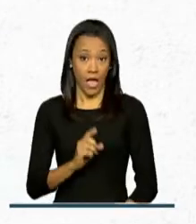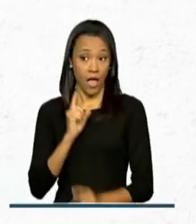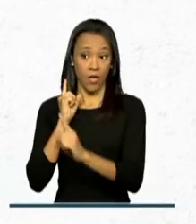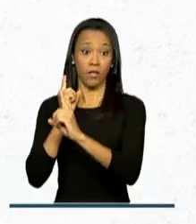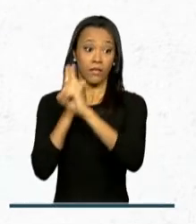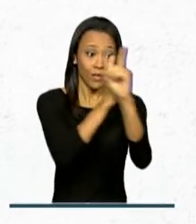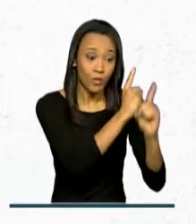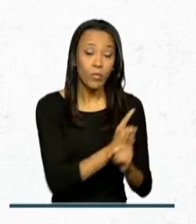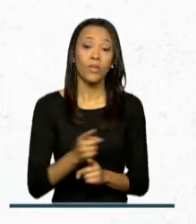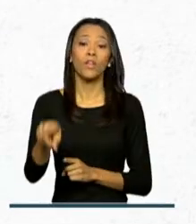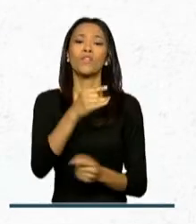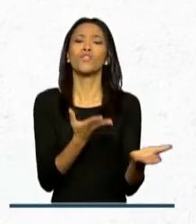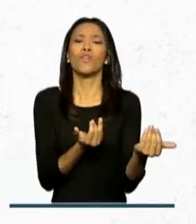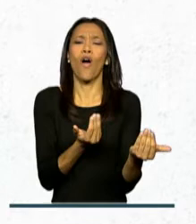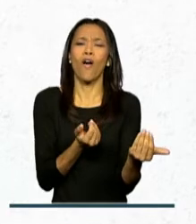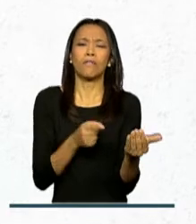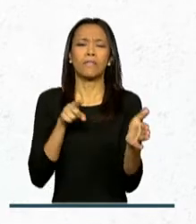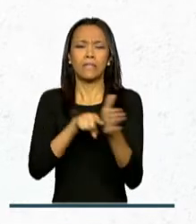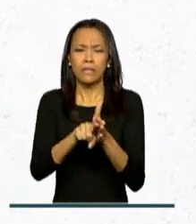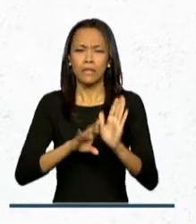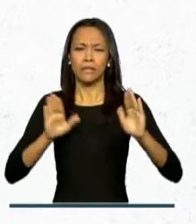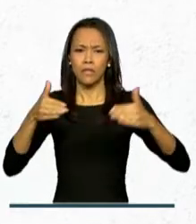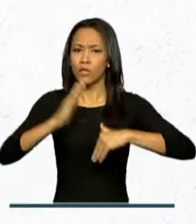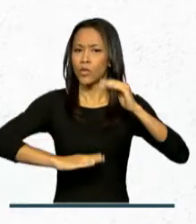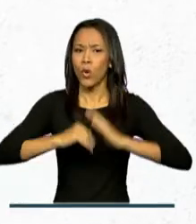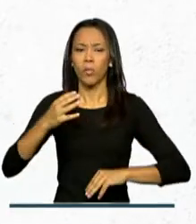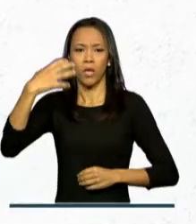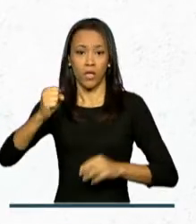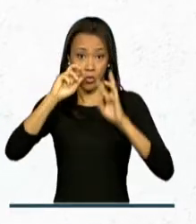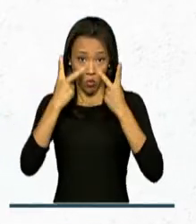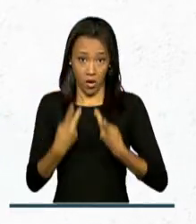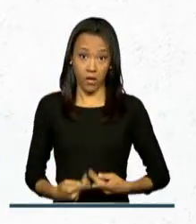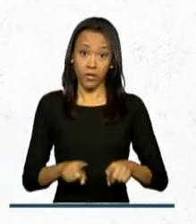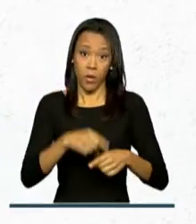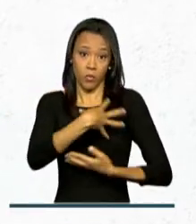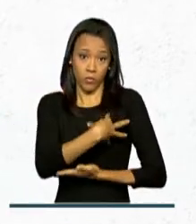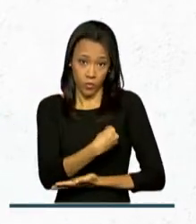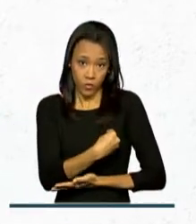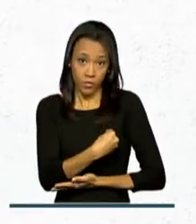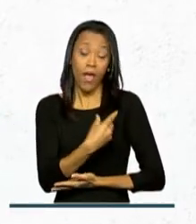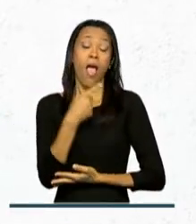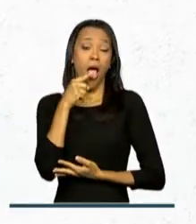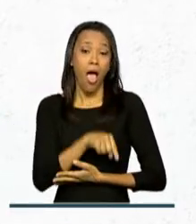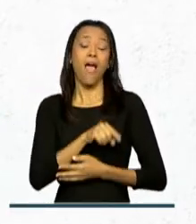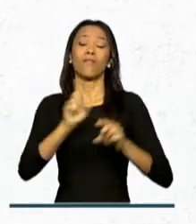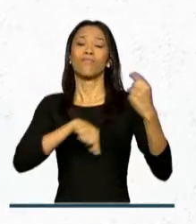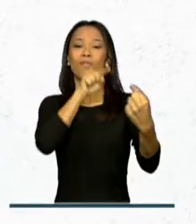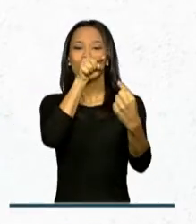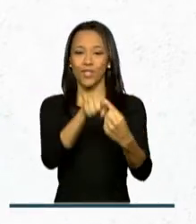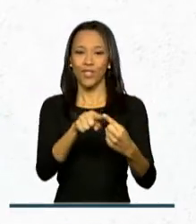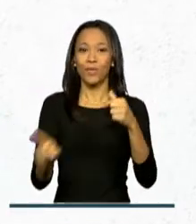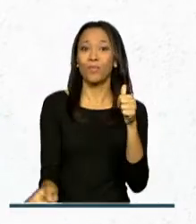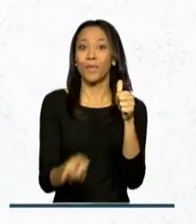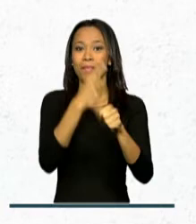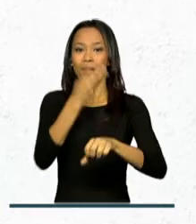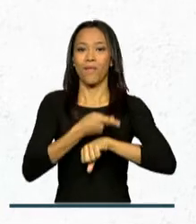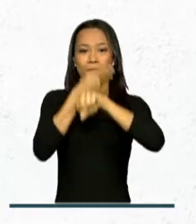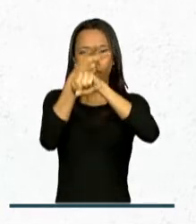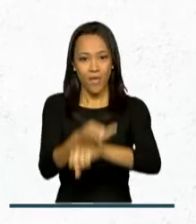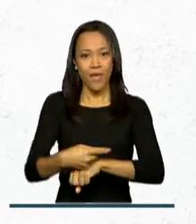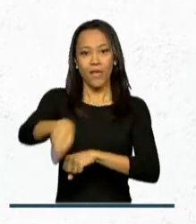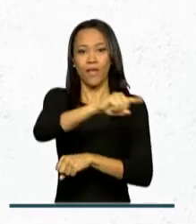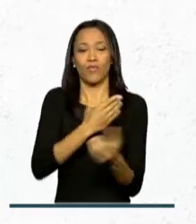Descobrir jovens talentos que realizam pesquisas sobre leite humano e amamentação. Esse é o objetivo do primeiro Prêmio